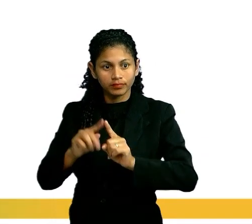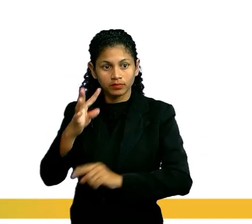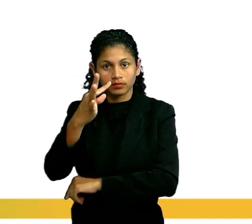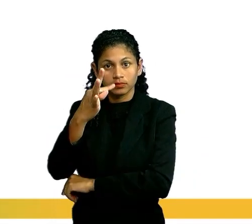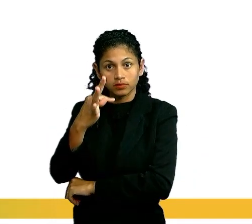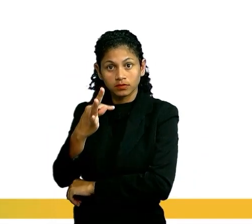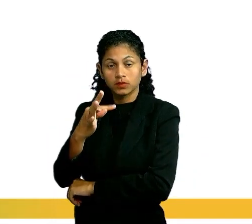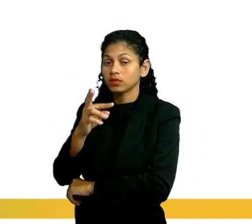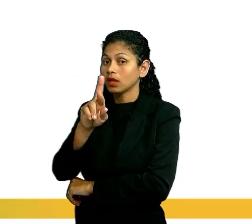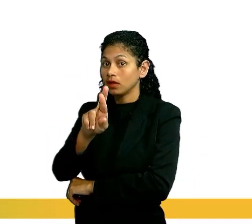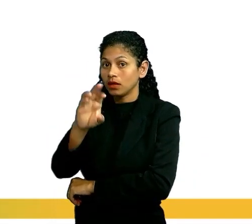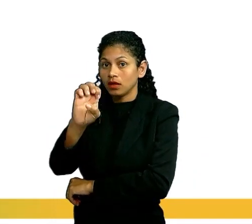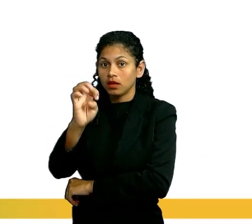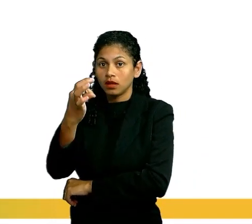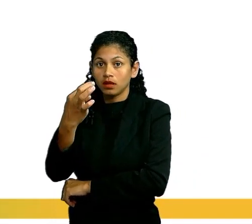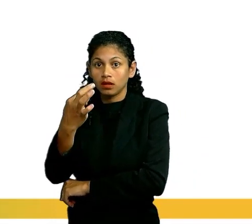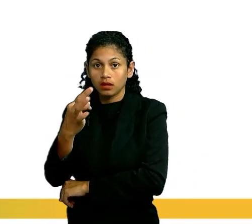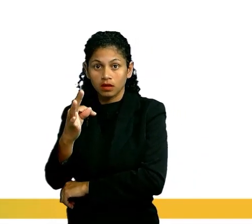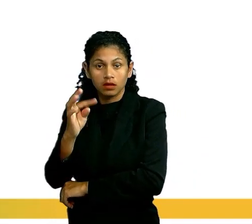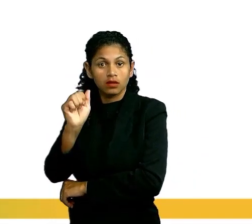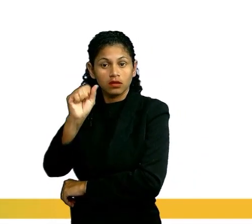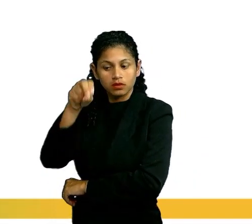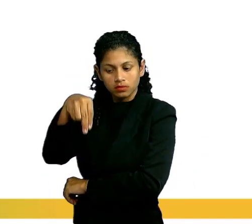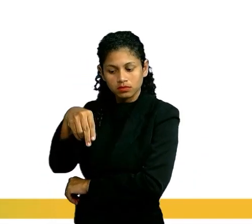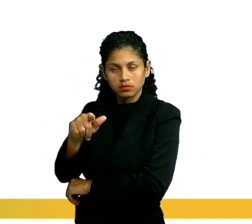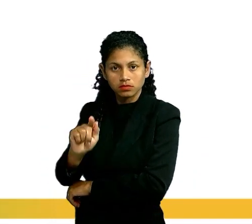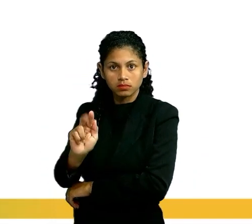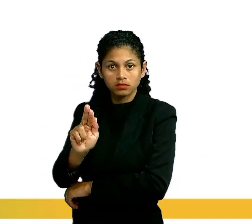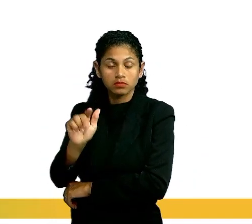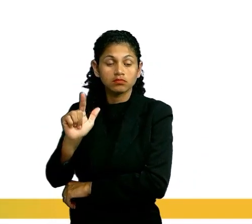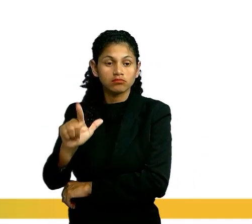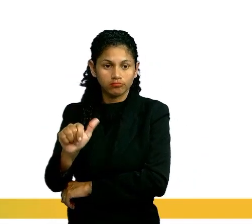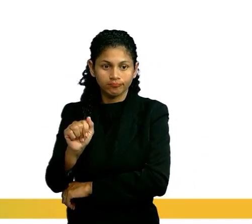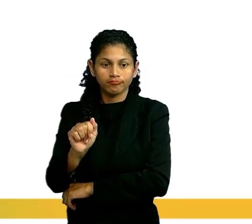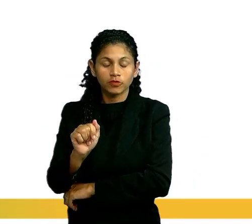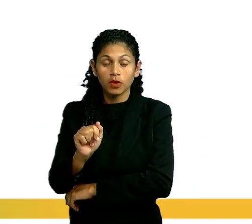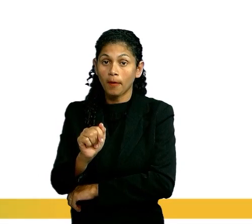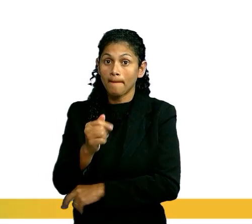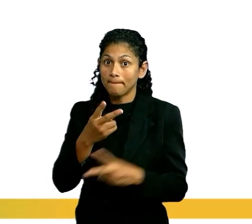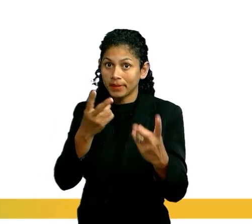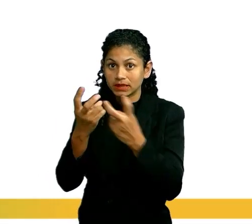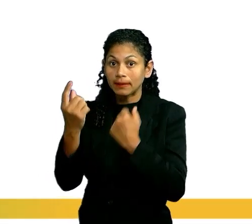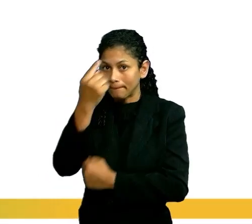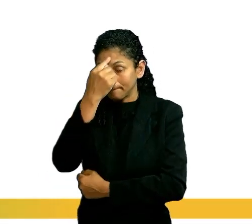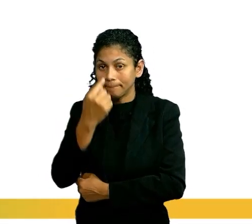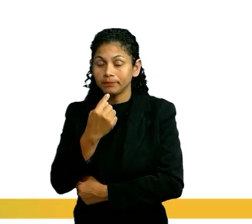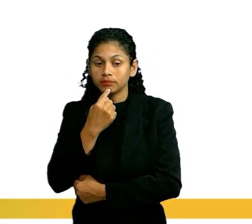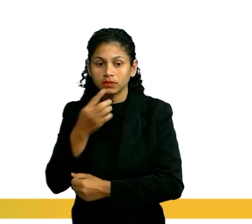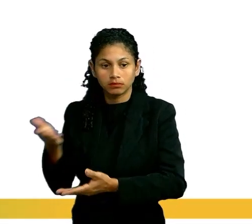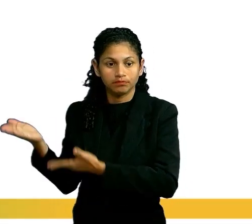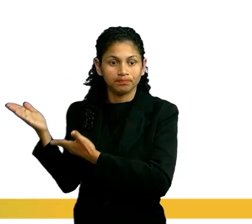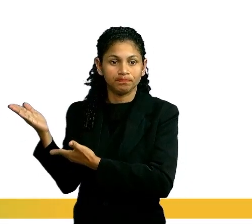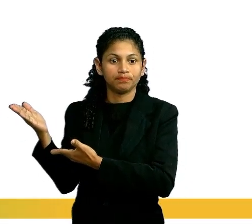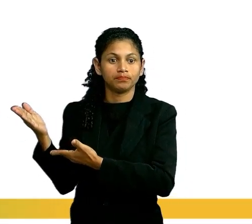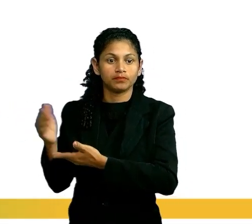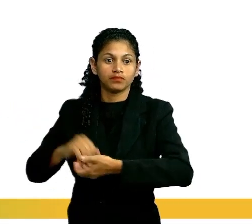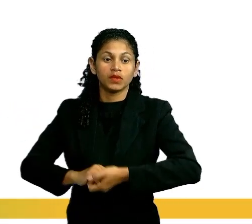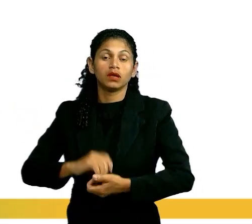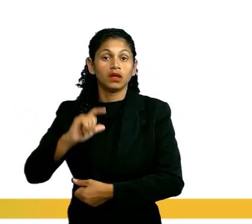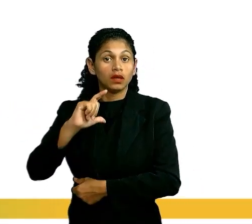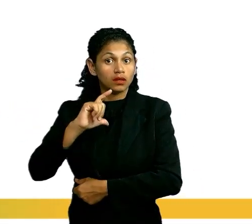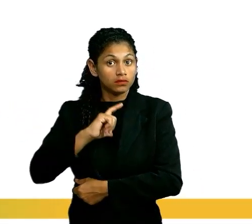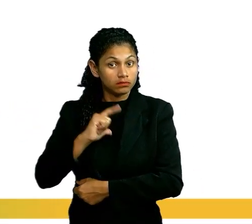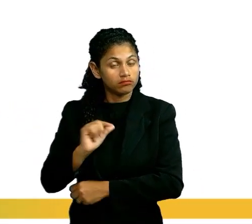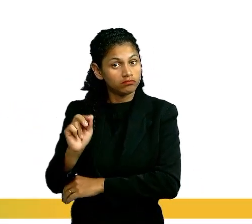propriedades. Ok? Deu para perceber o formato do triângulo retângulo aqui, né? E a partir dele a gente vai trabalhar o teorema